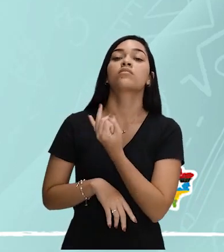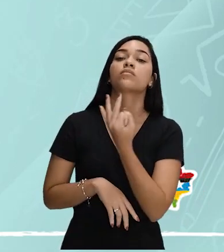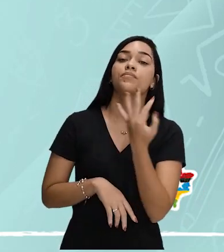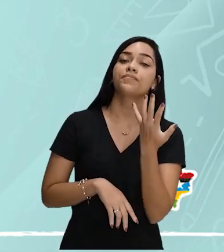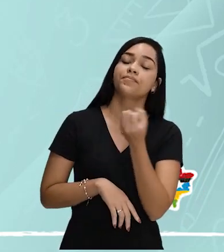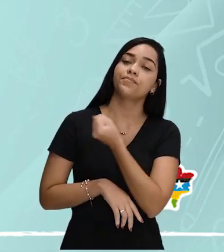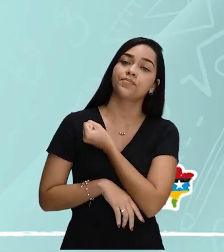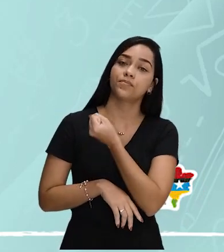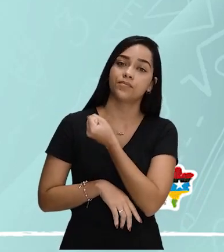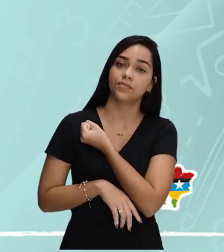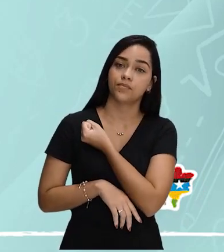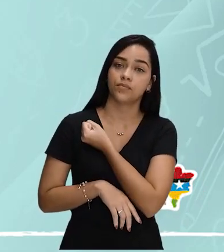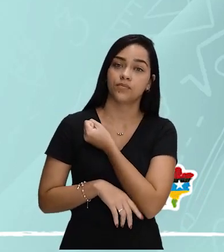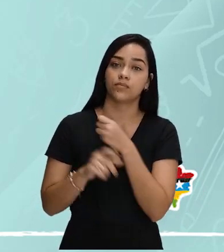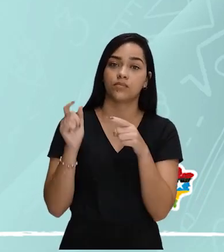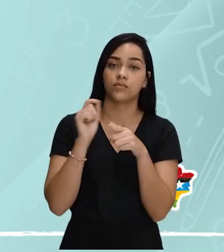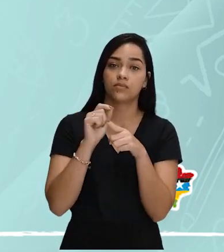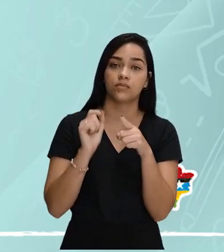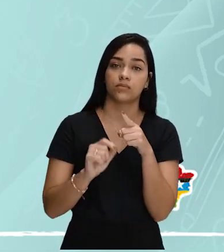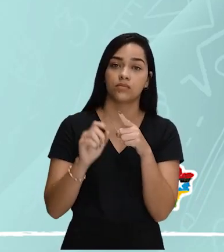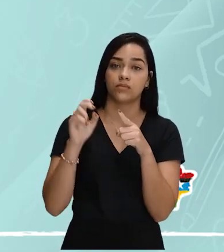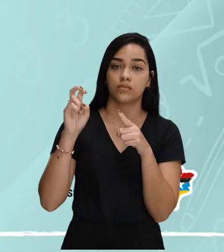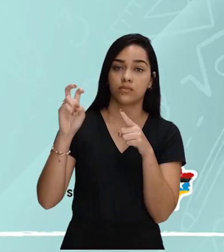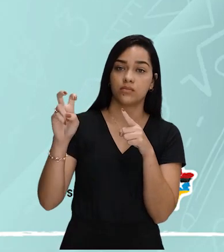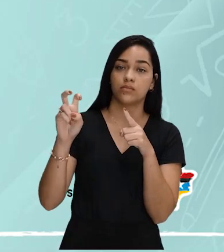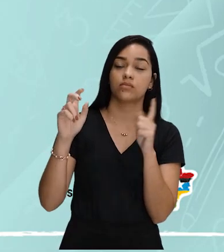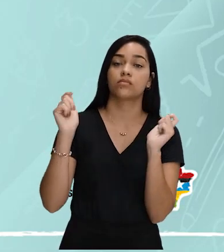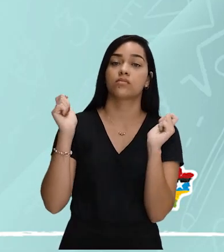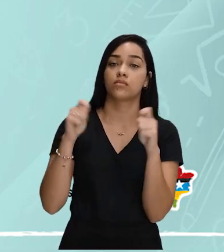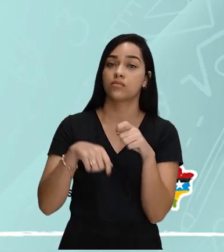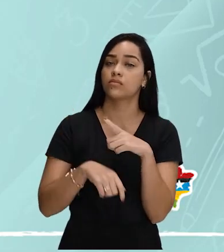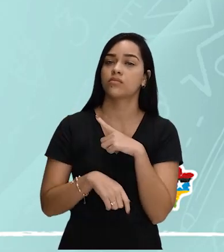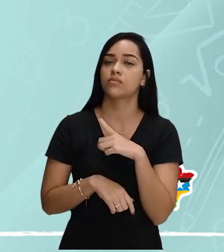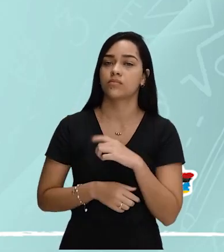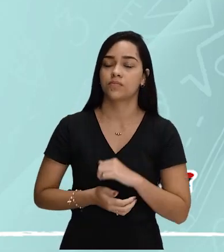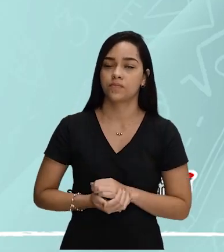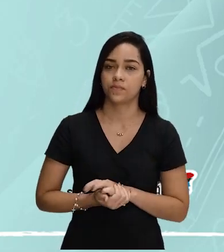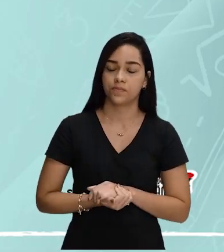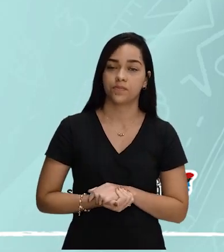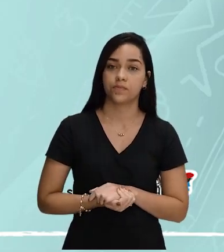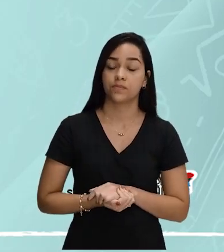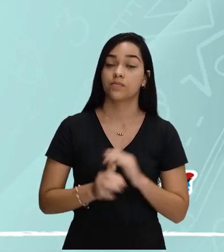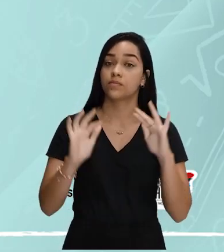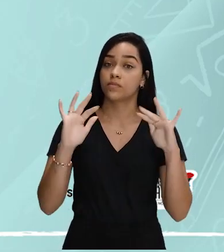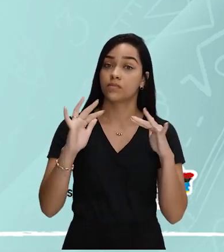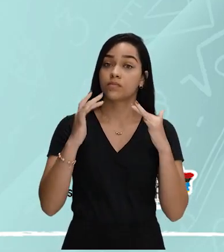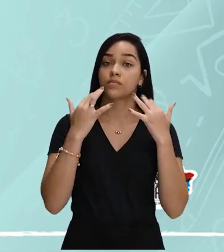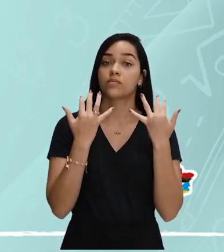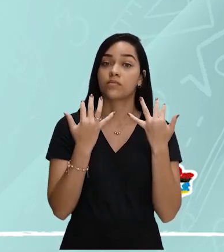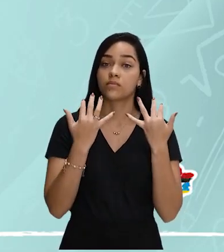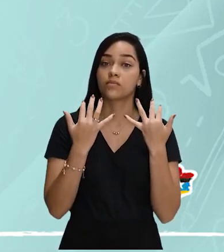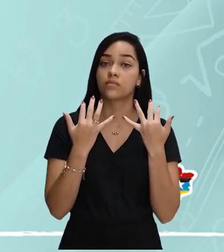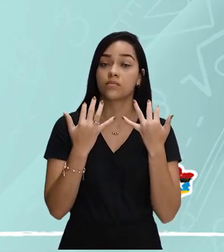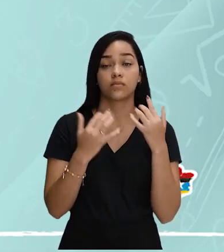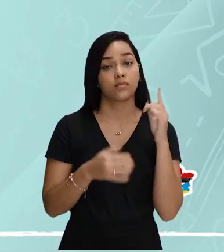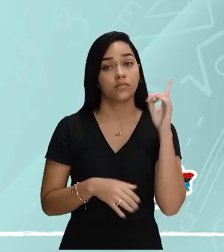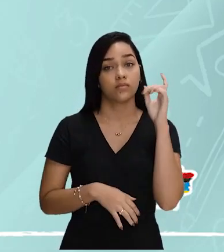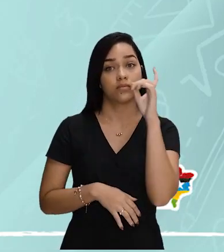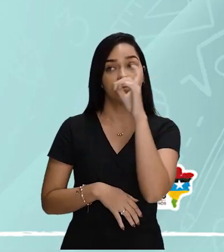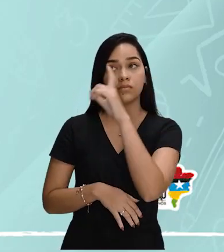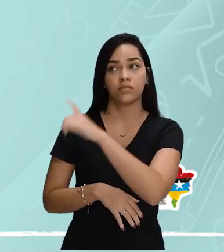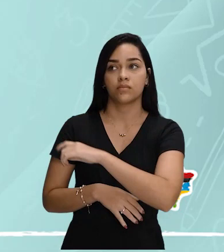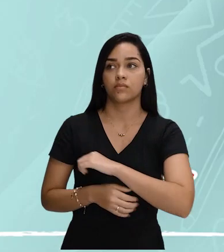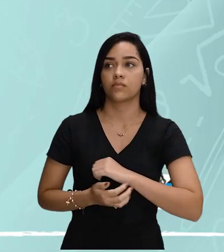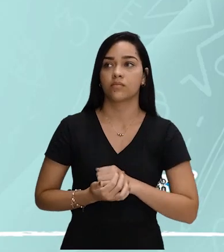de números divisíveis por 5 que esse pode obter Tá então vamos prestar bem atenção que aí já é um pouquinho diferente